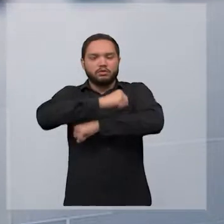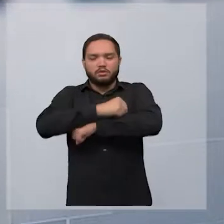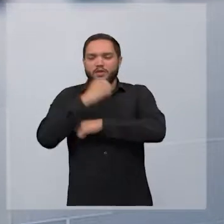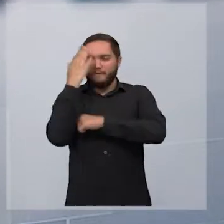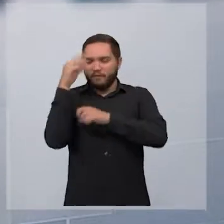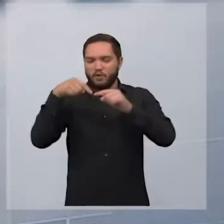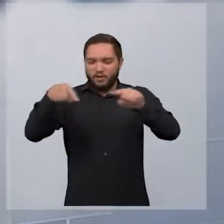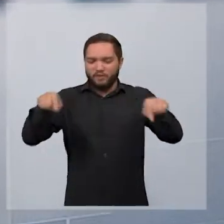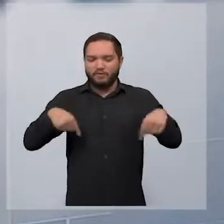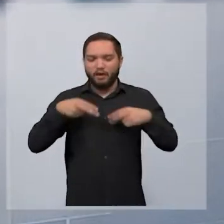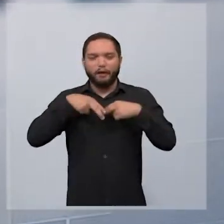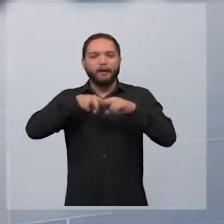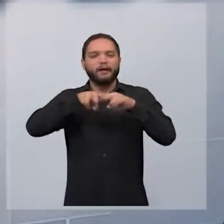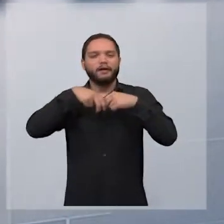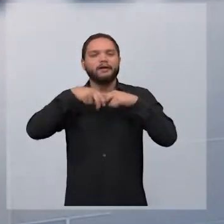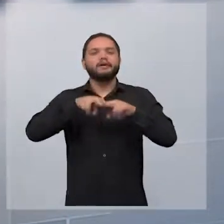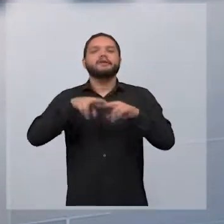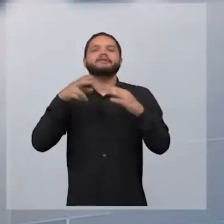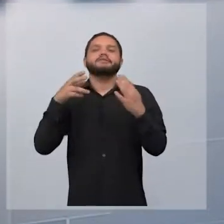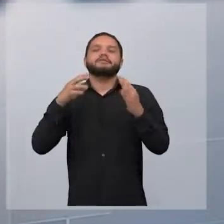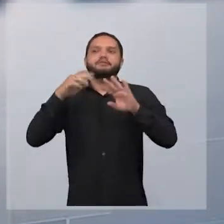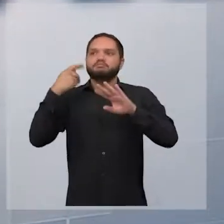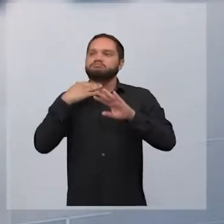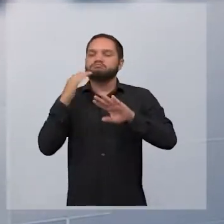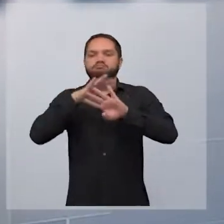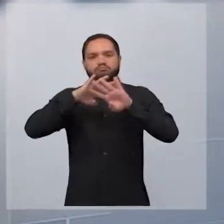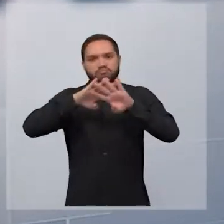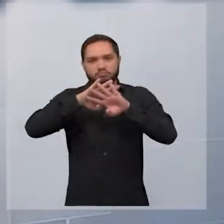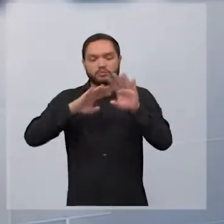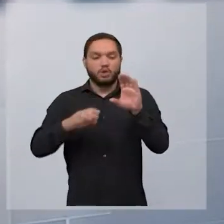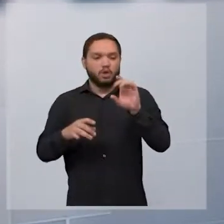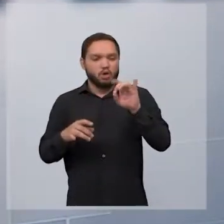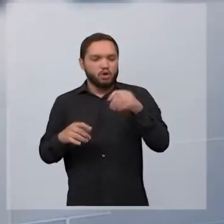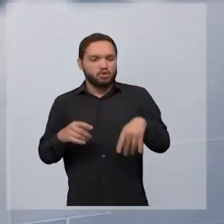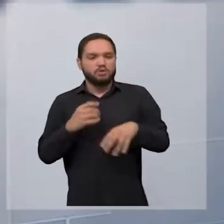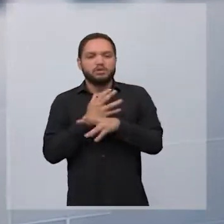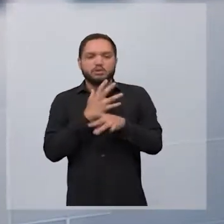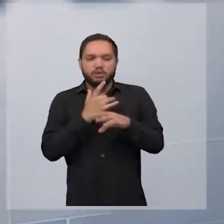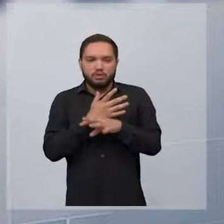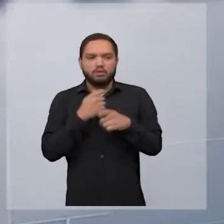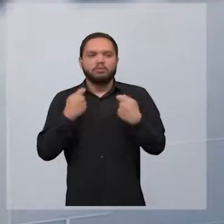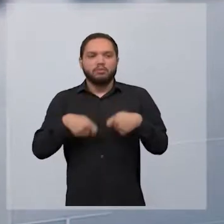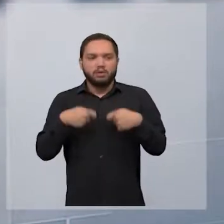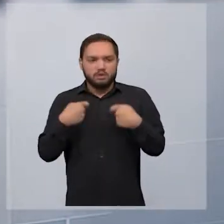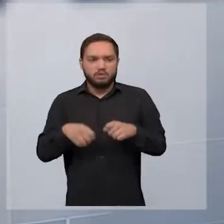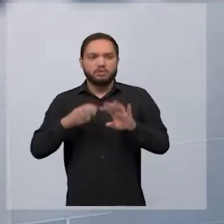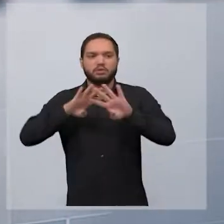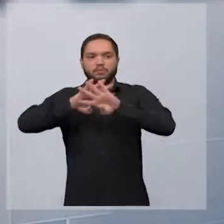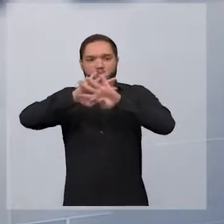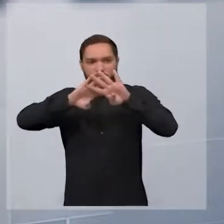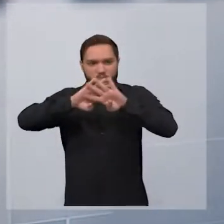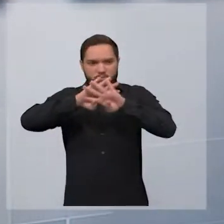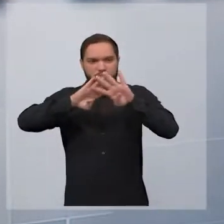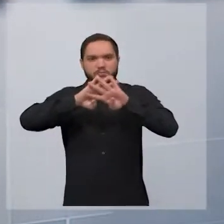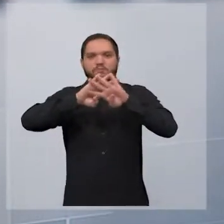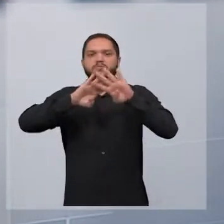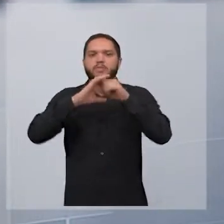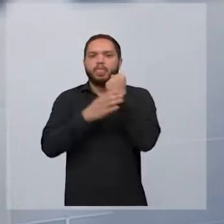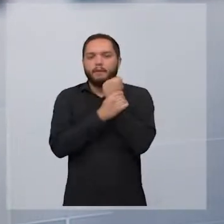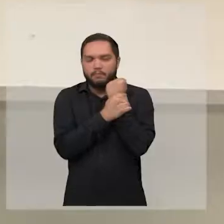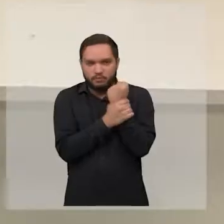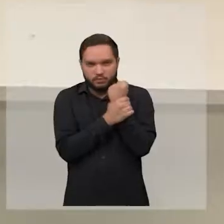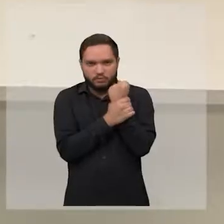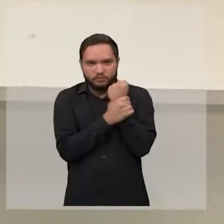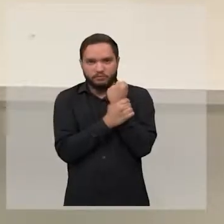por força do Código da Cidade, serem concluídos e entregues com telas de proteção. São 3 emendas